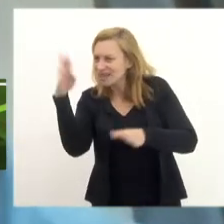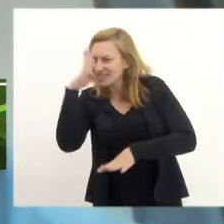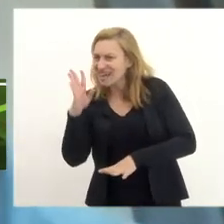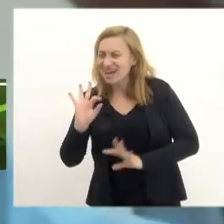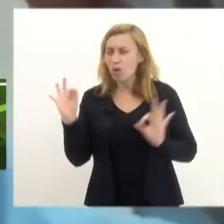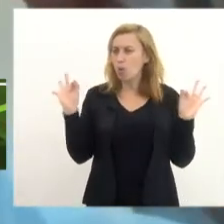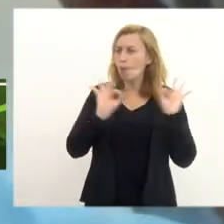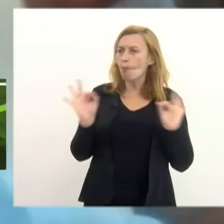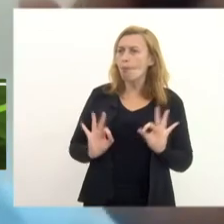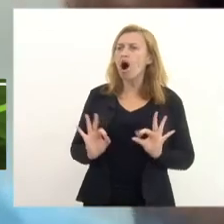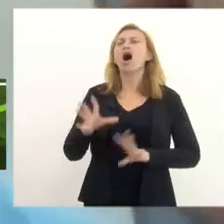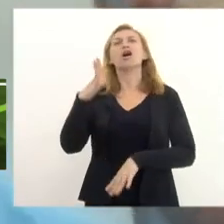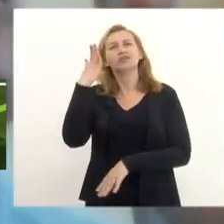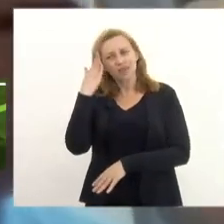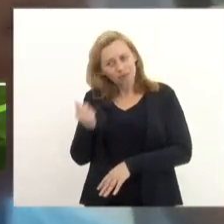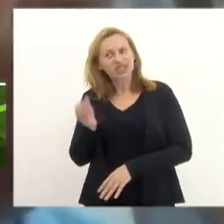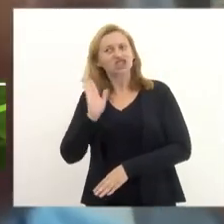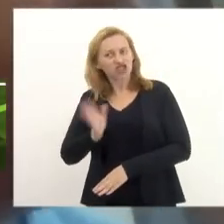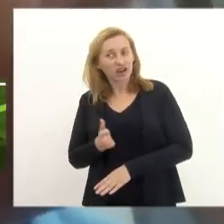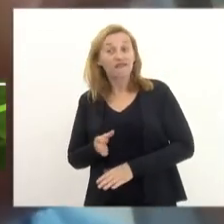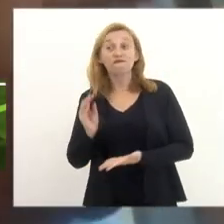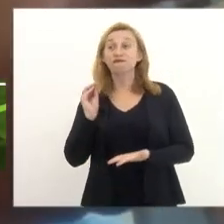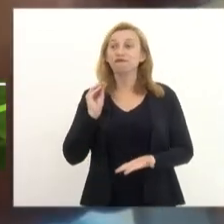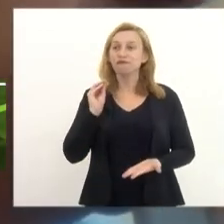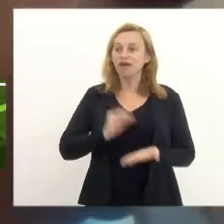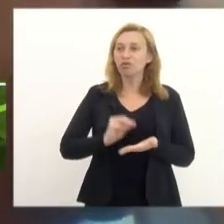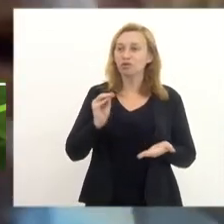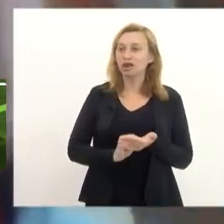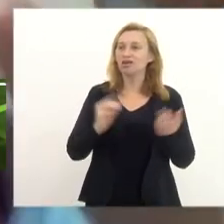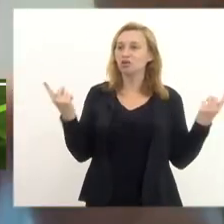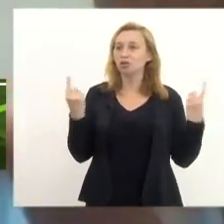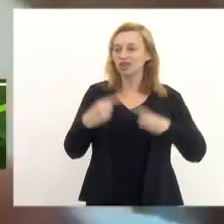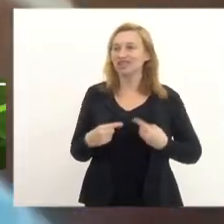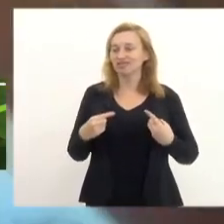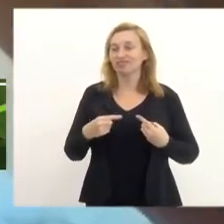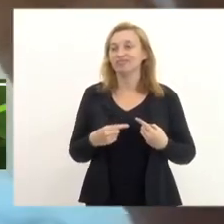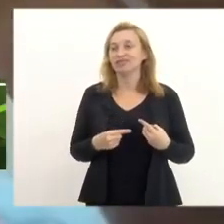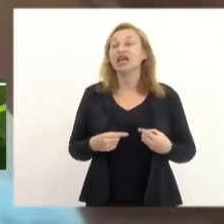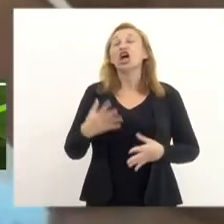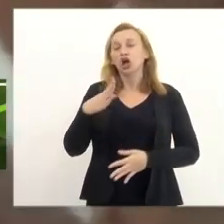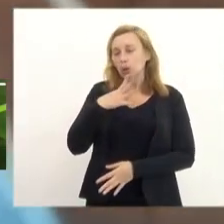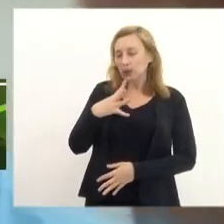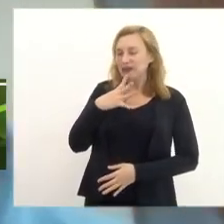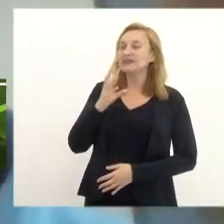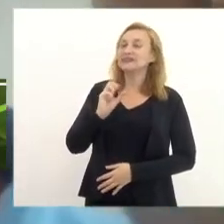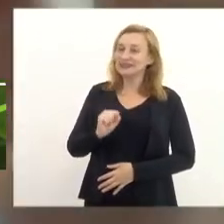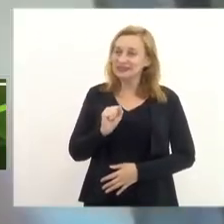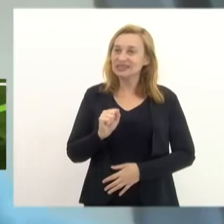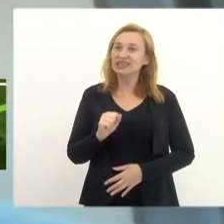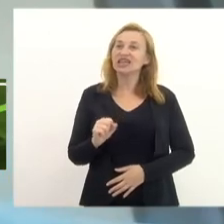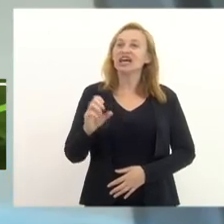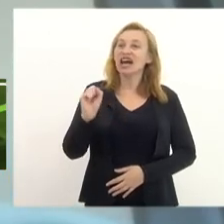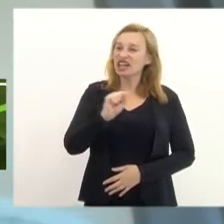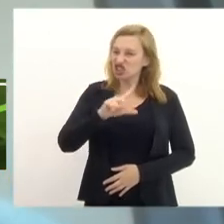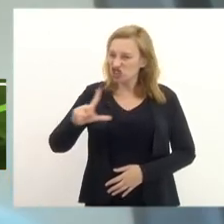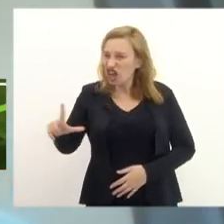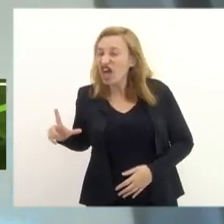zero. Eu já tenho dito isso, deputado, a senhora sabe. E até reconheço que a